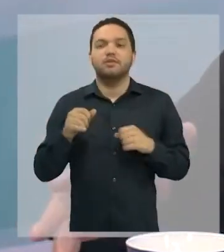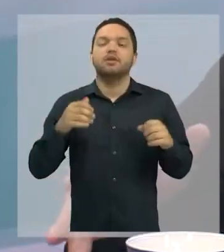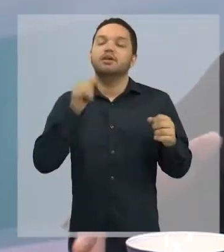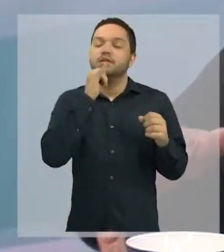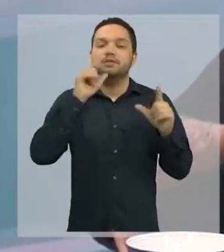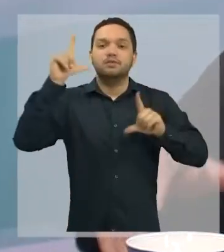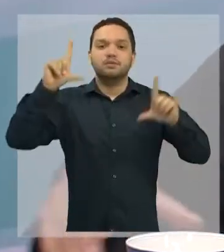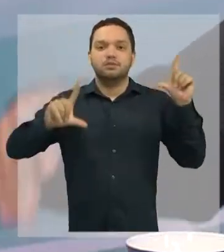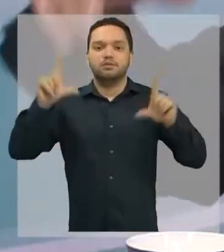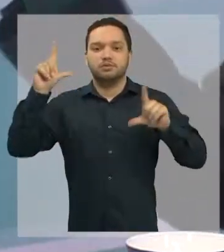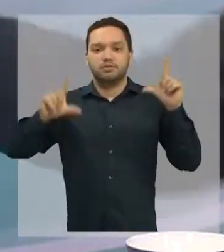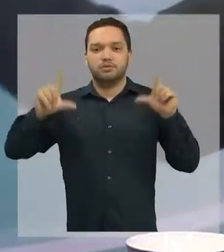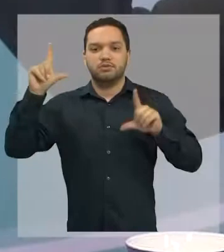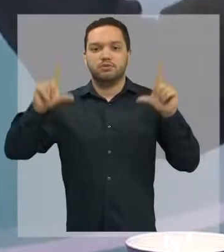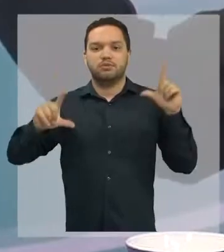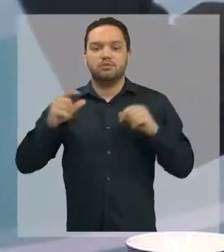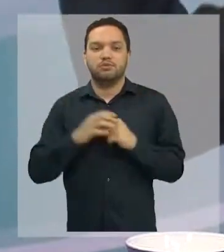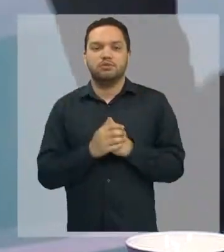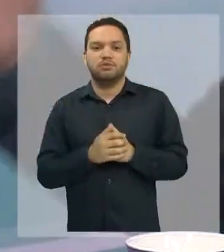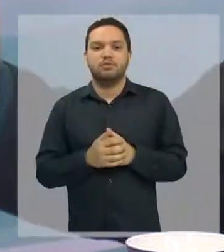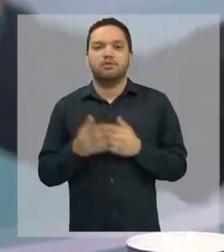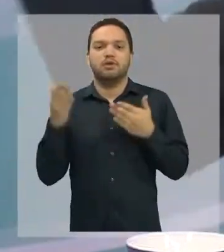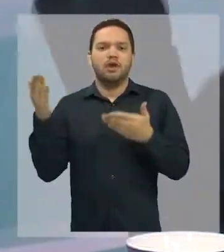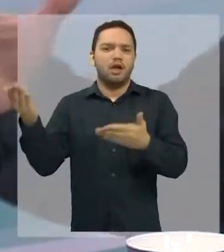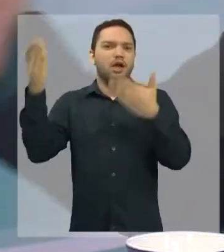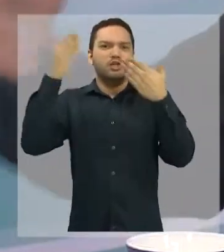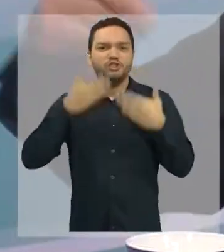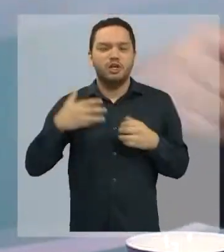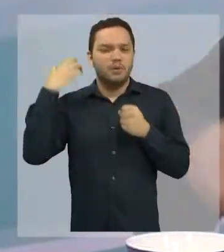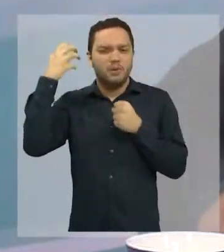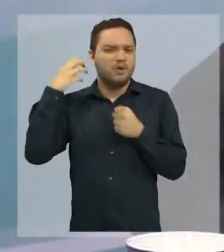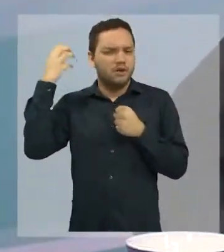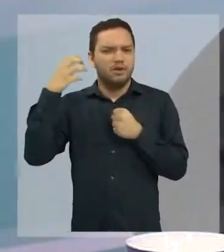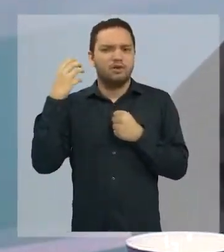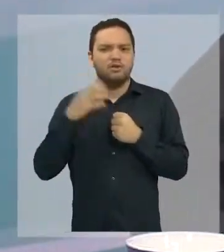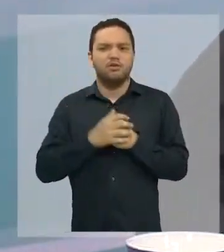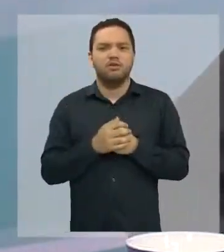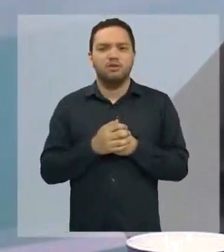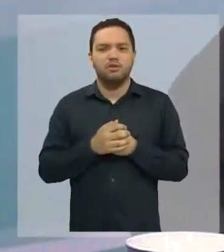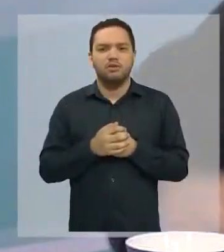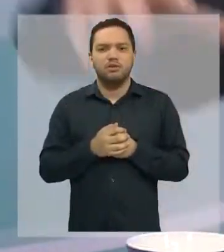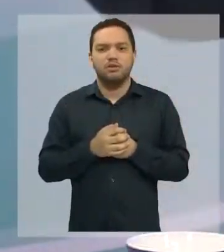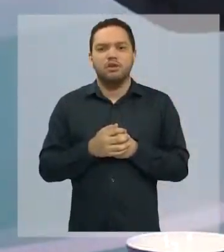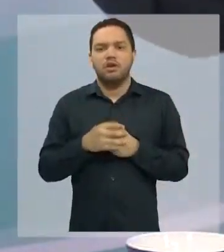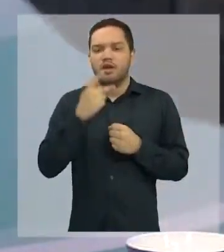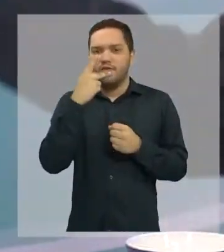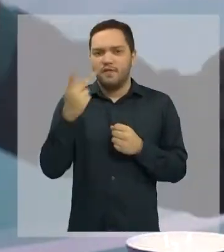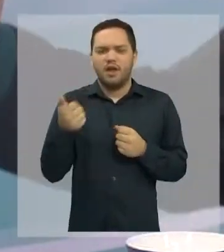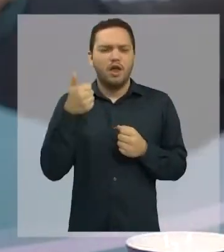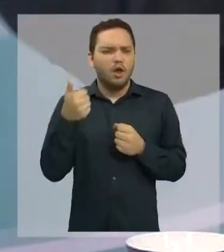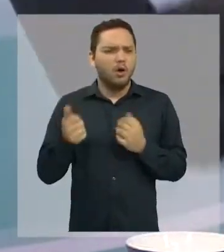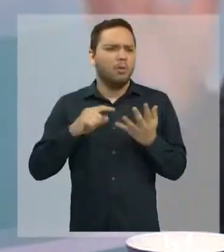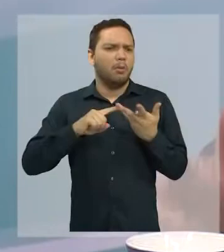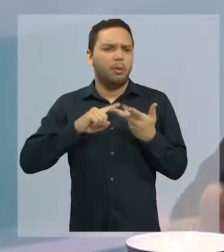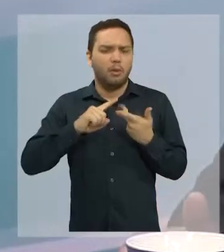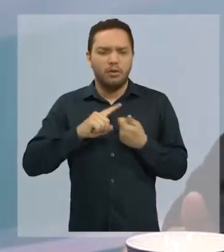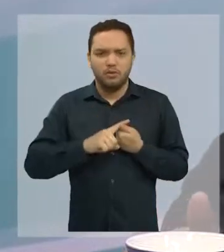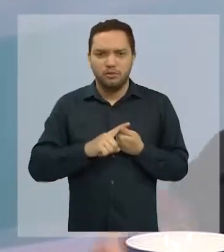grandes programas de televisão, o grande Claudinho e Bochecho, o cara, esse é o monstro, esse